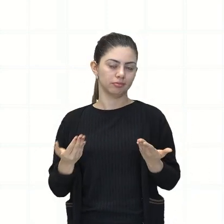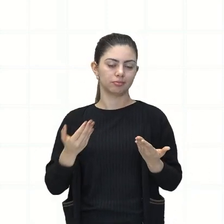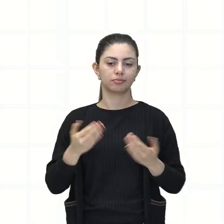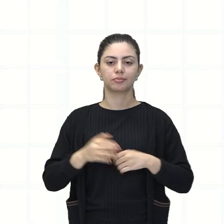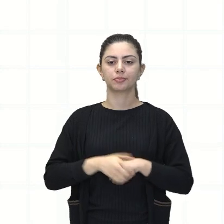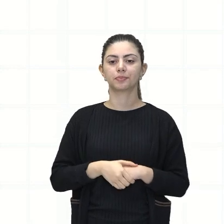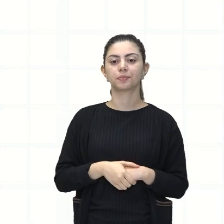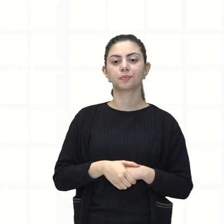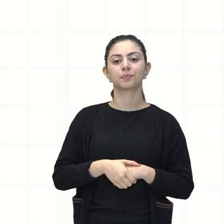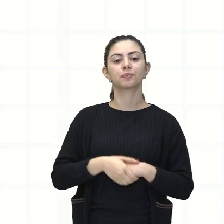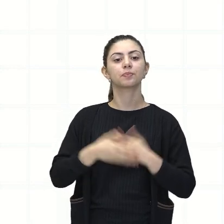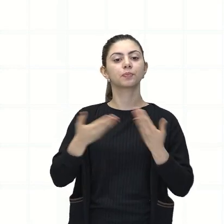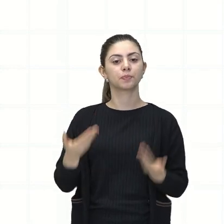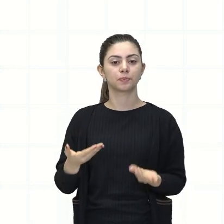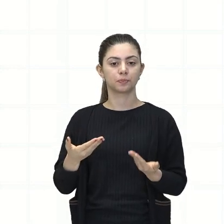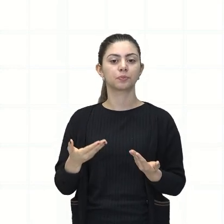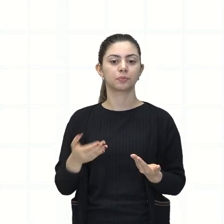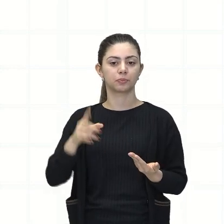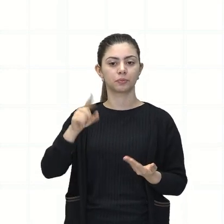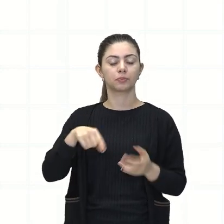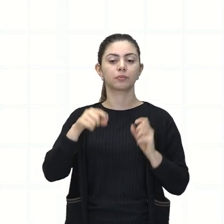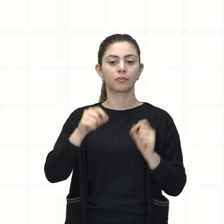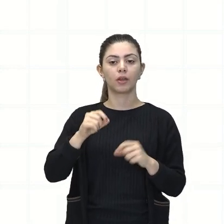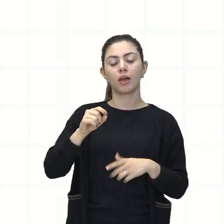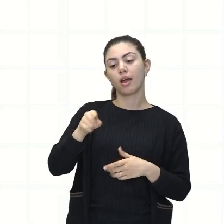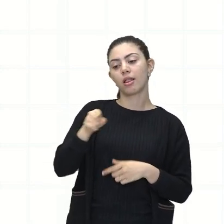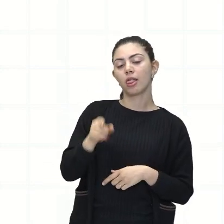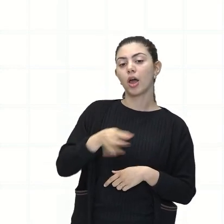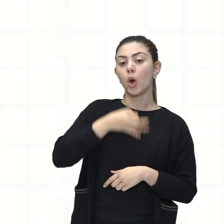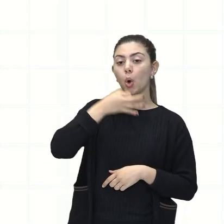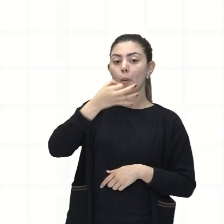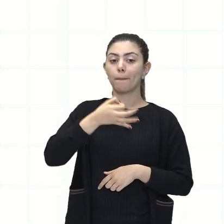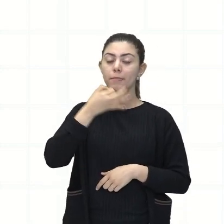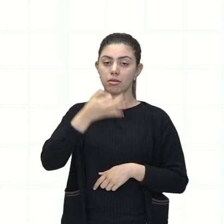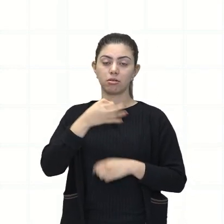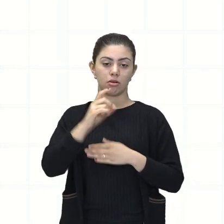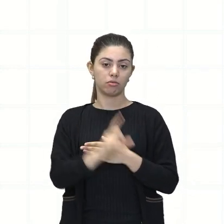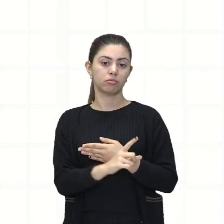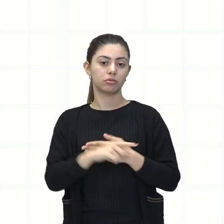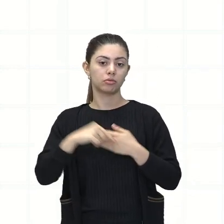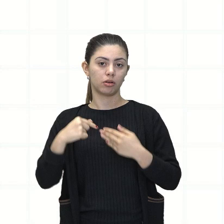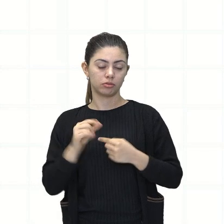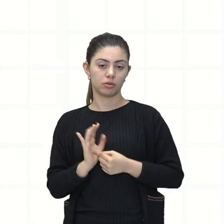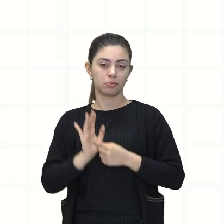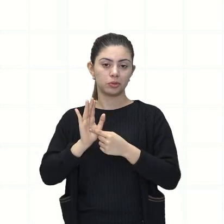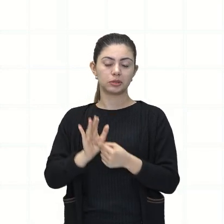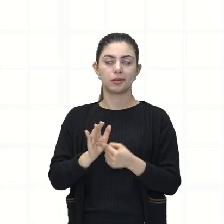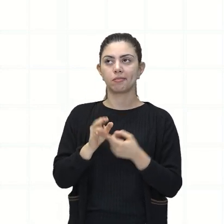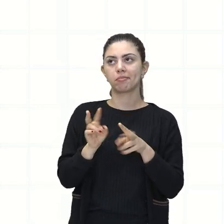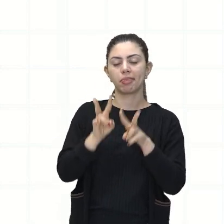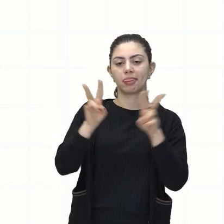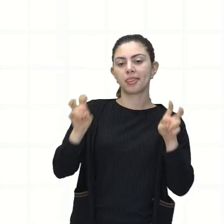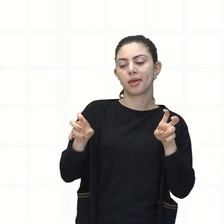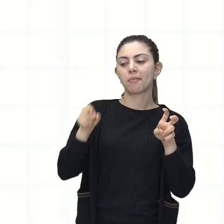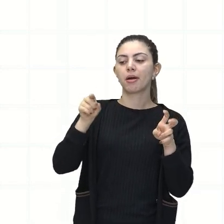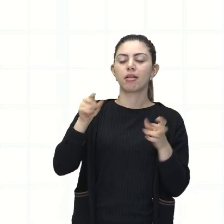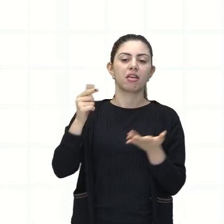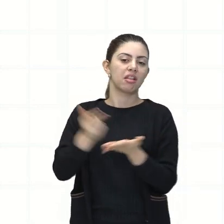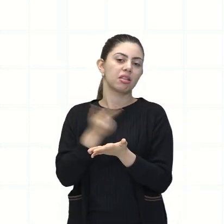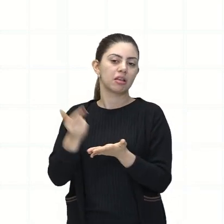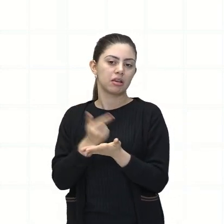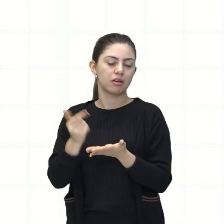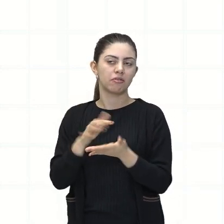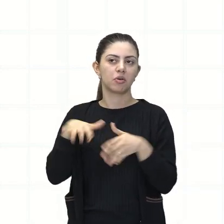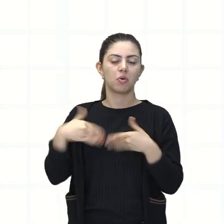É expor a opinião do autor sobre determinado